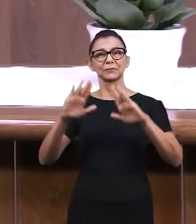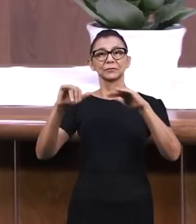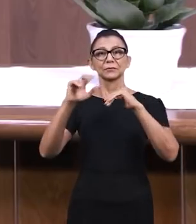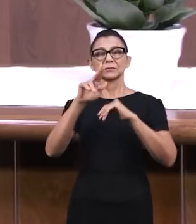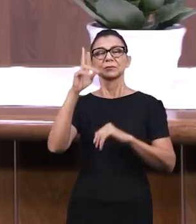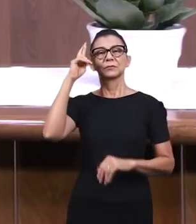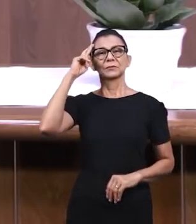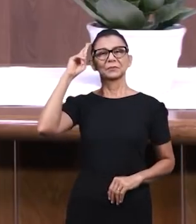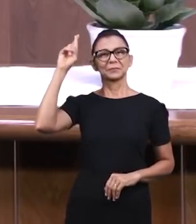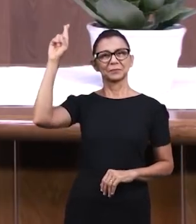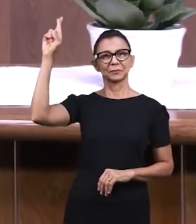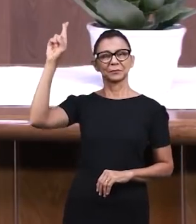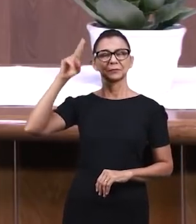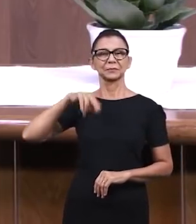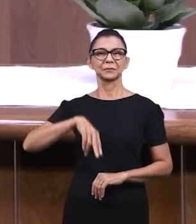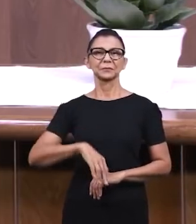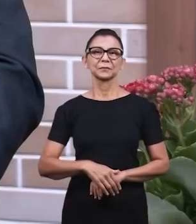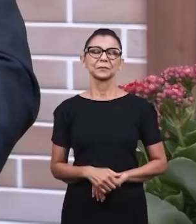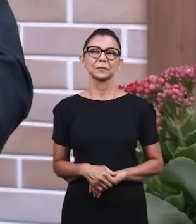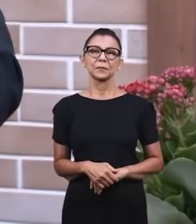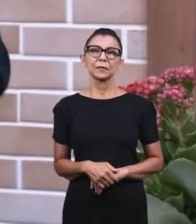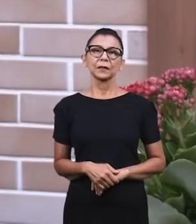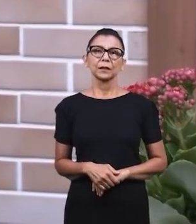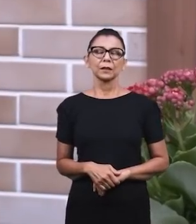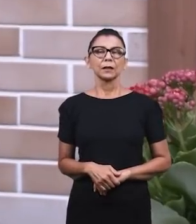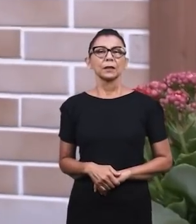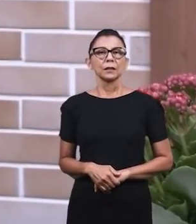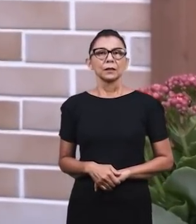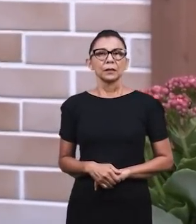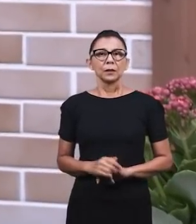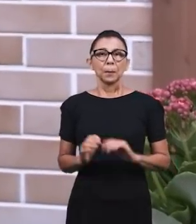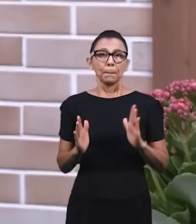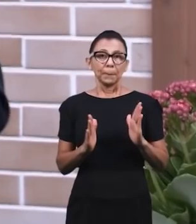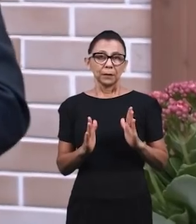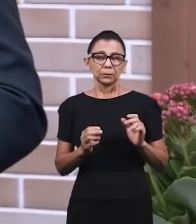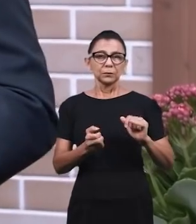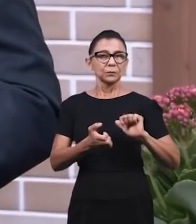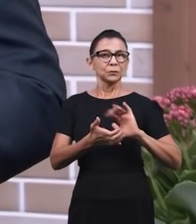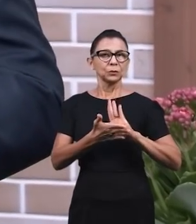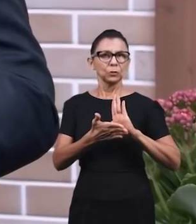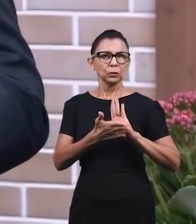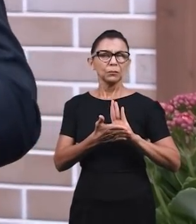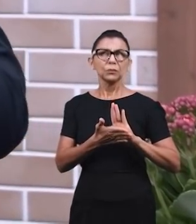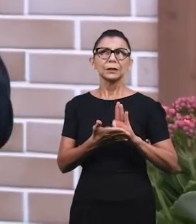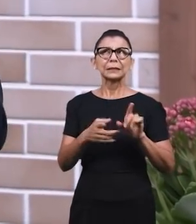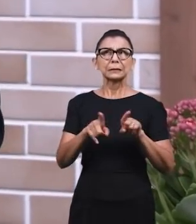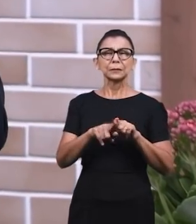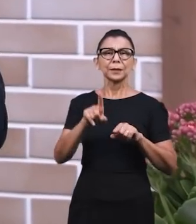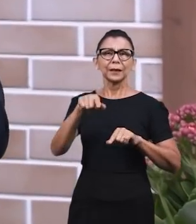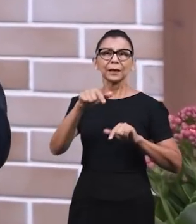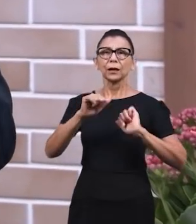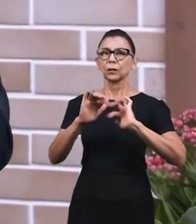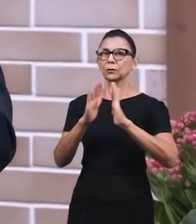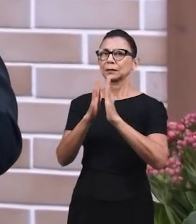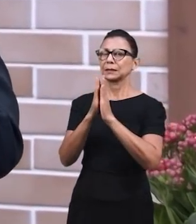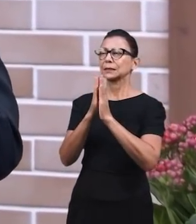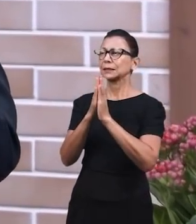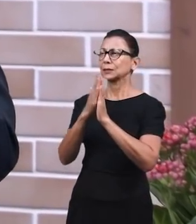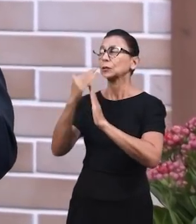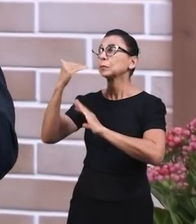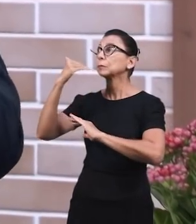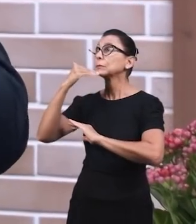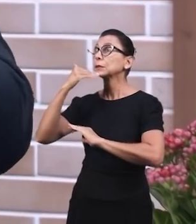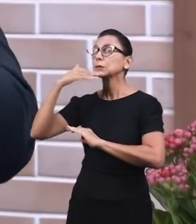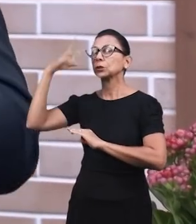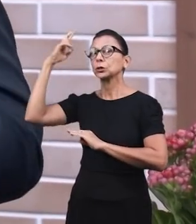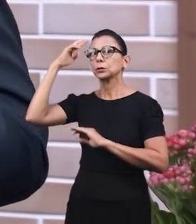Amém. Louvado seja o nome do Senhor. Nós agora vamos cantar um louvor. E um louvor que é uma oração, um pedido para que o